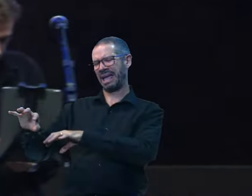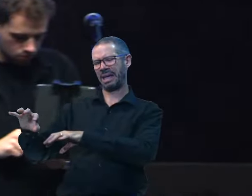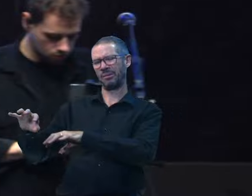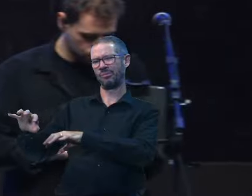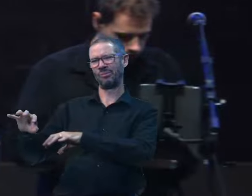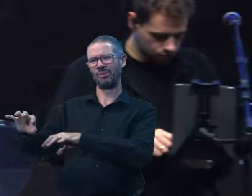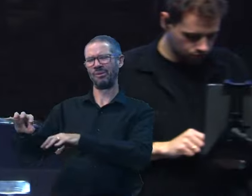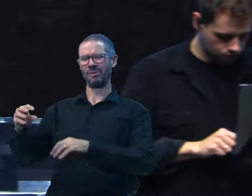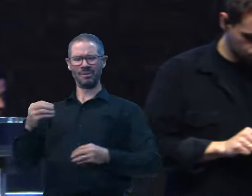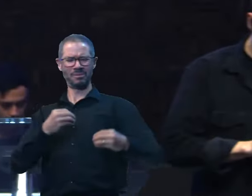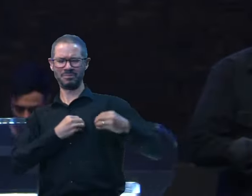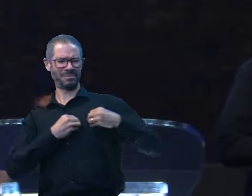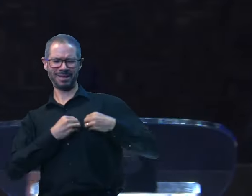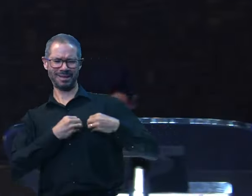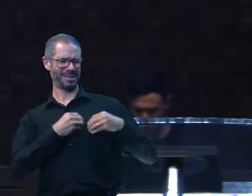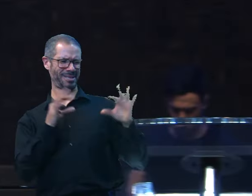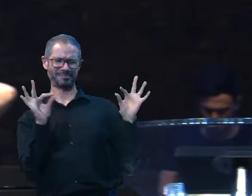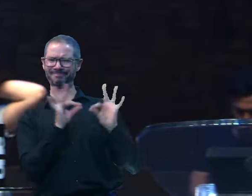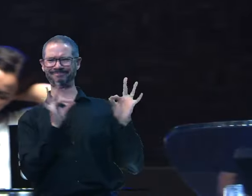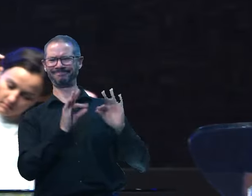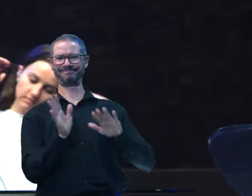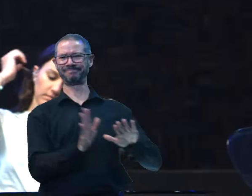Eu não quero pecar.